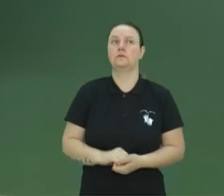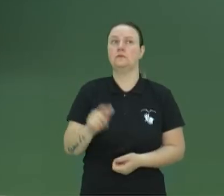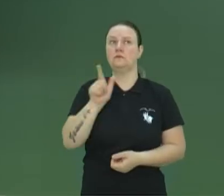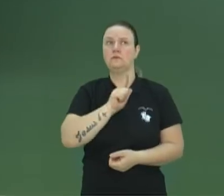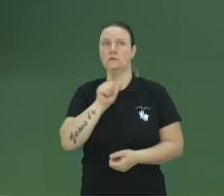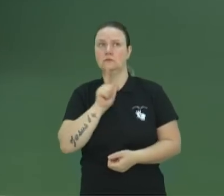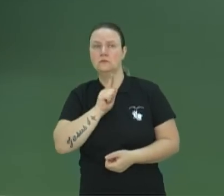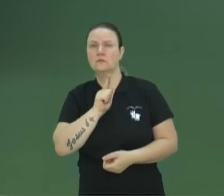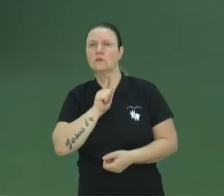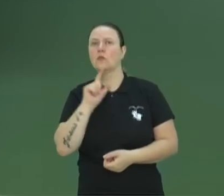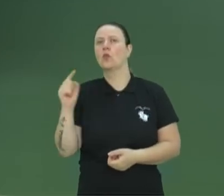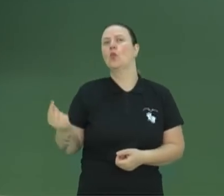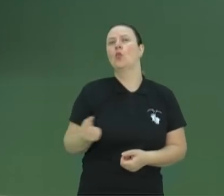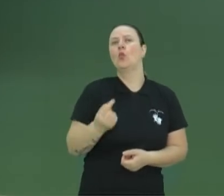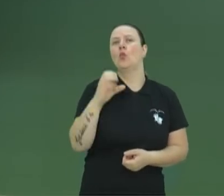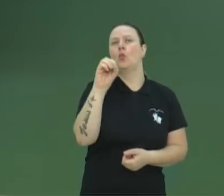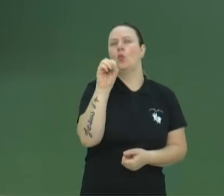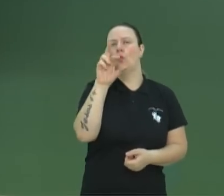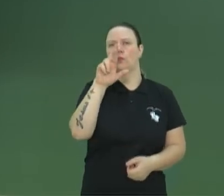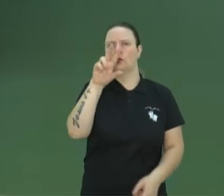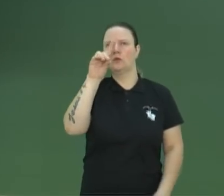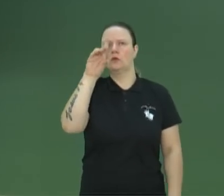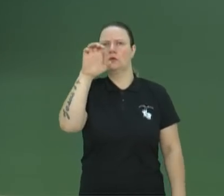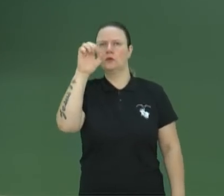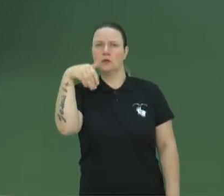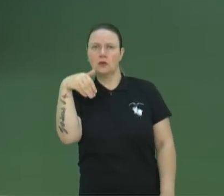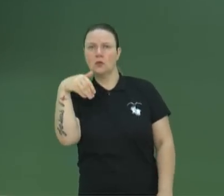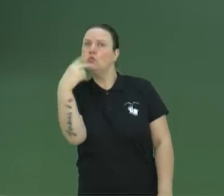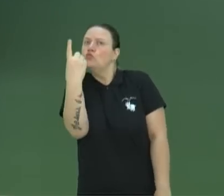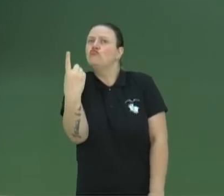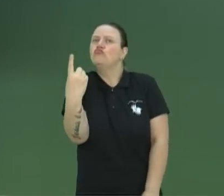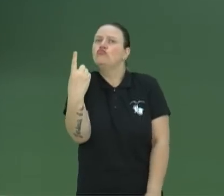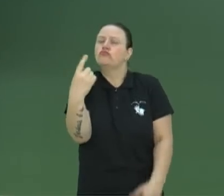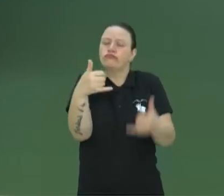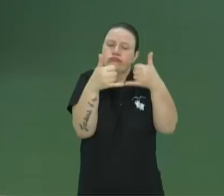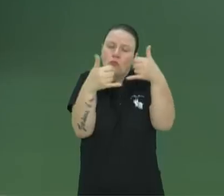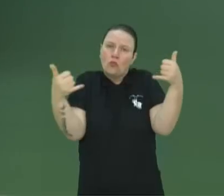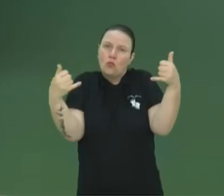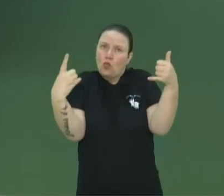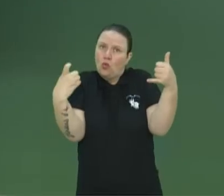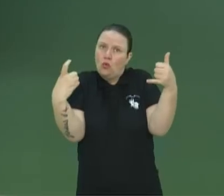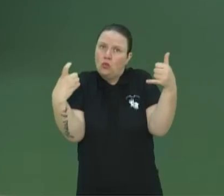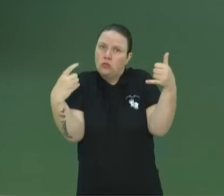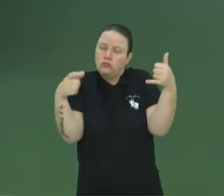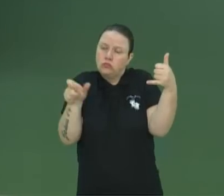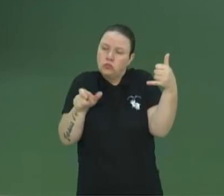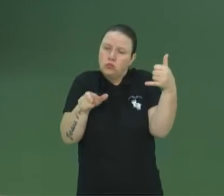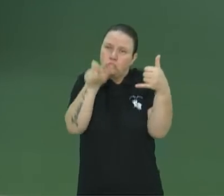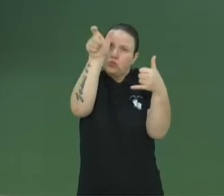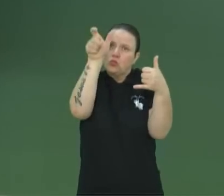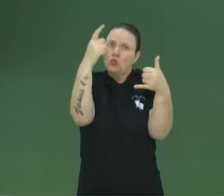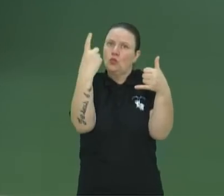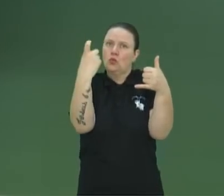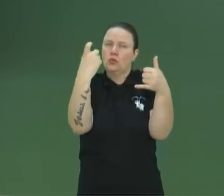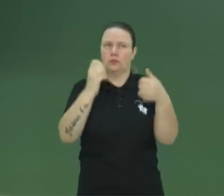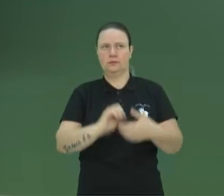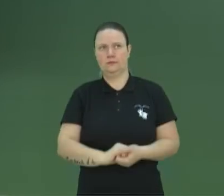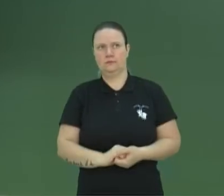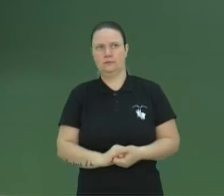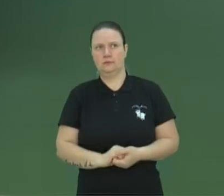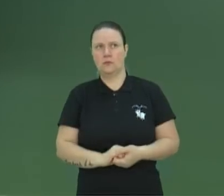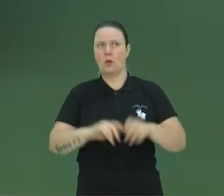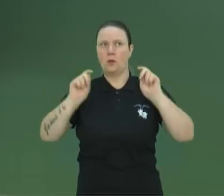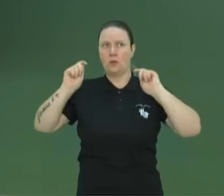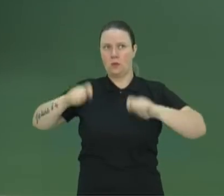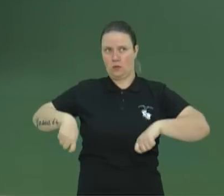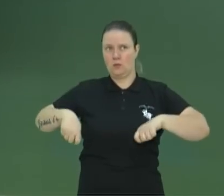uma matriz de ordem 1, porque ela só tem uma linha e uma coluna, tem um único elemento, né? Então, matriz de ordem 1, e eu posso